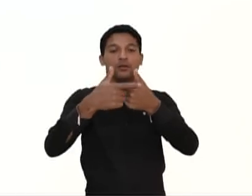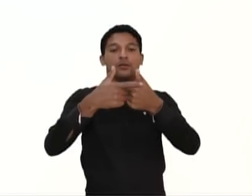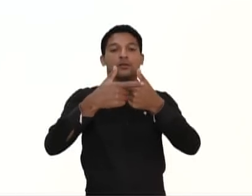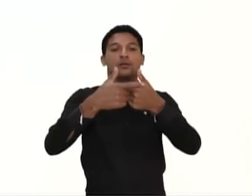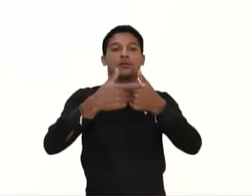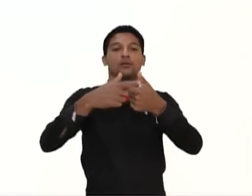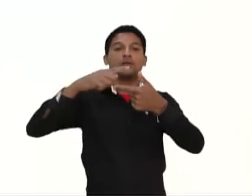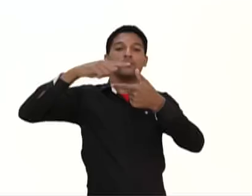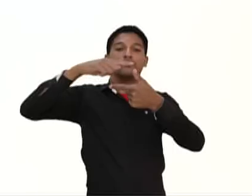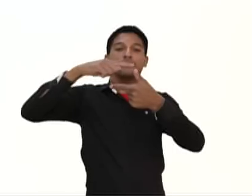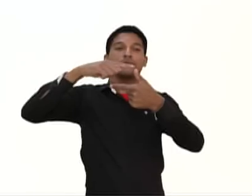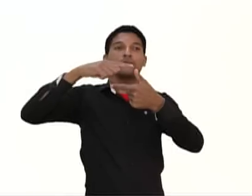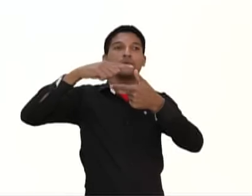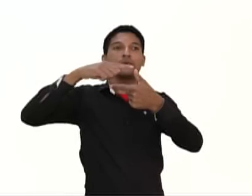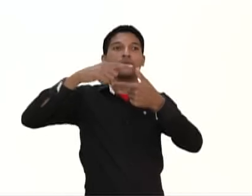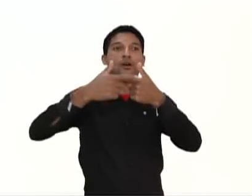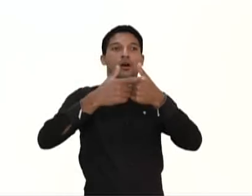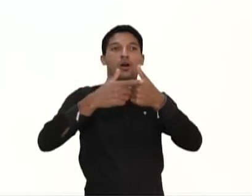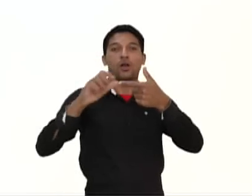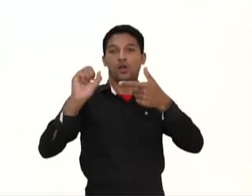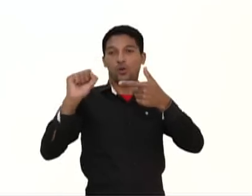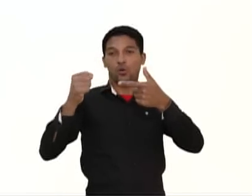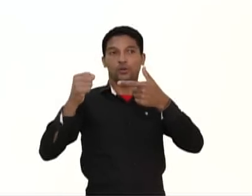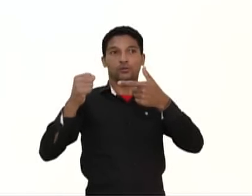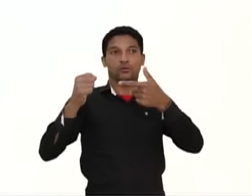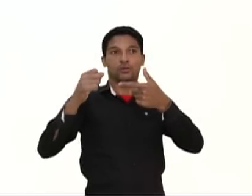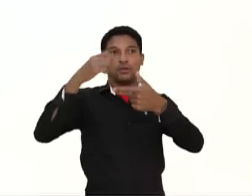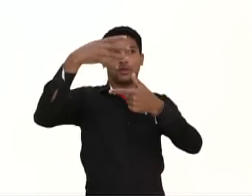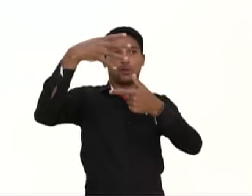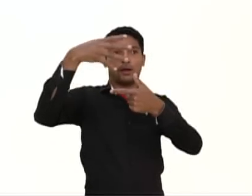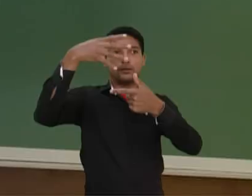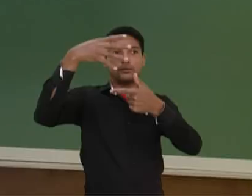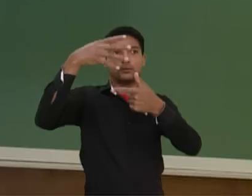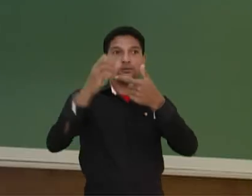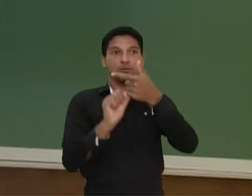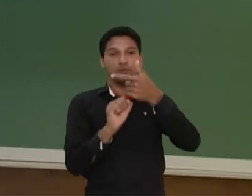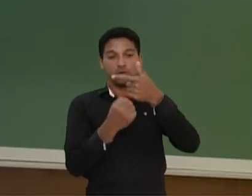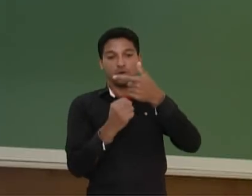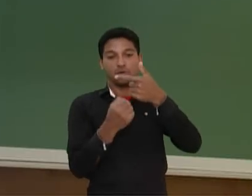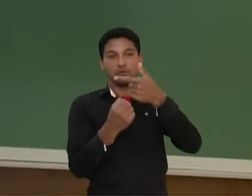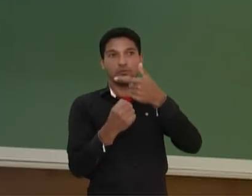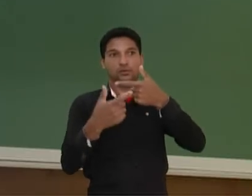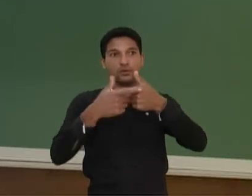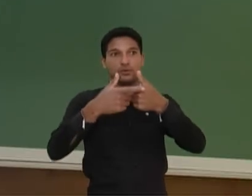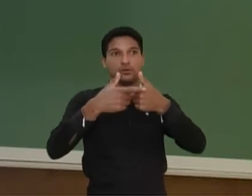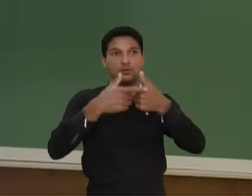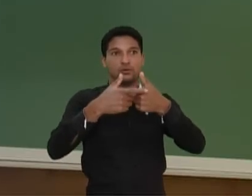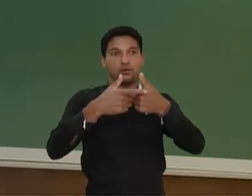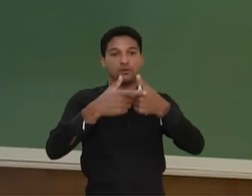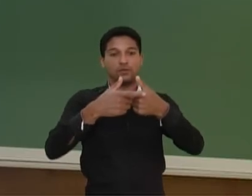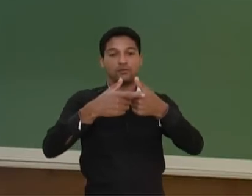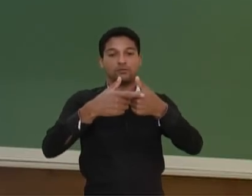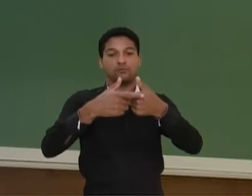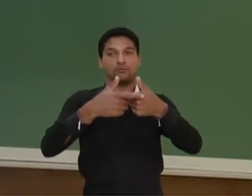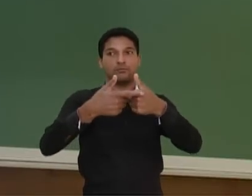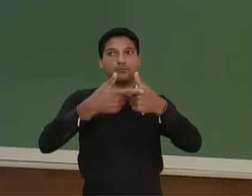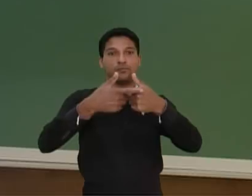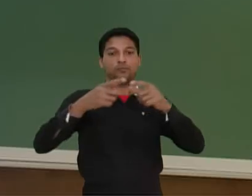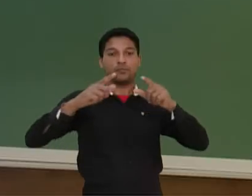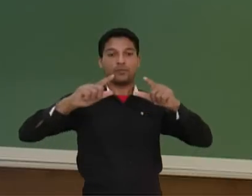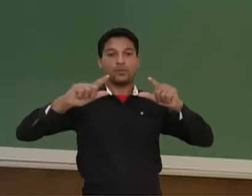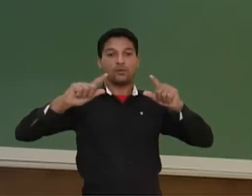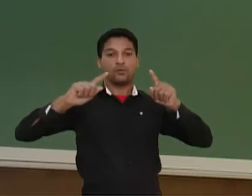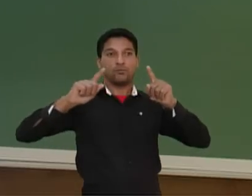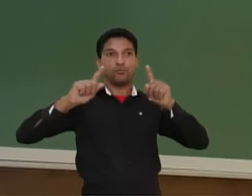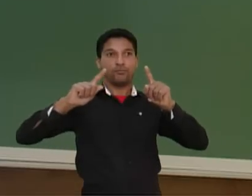8 centímetros. Essa base mede 8, essa base mede 4. A base média, ela junta o ponto médio desse lado com o